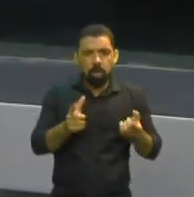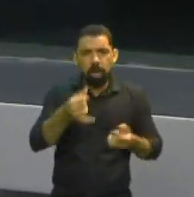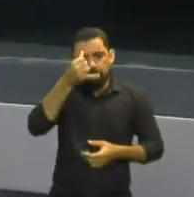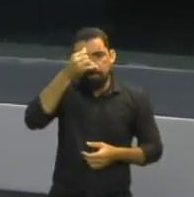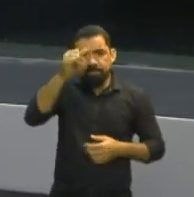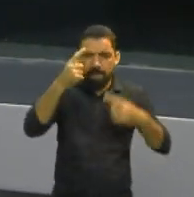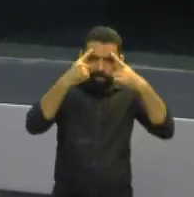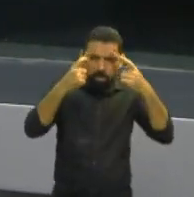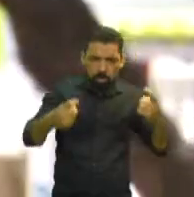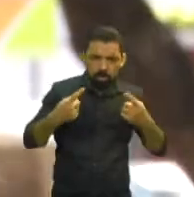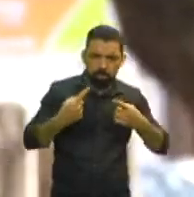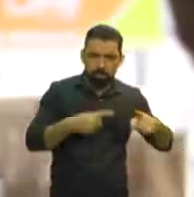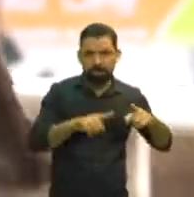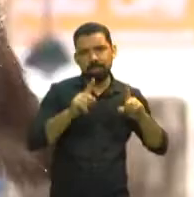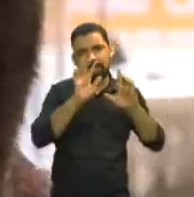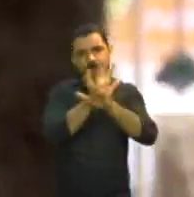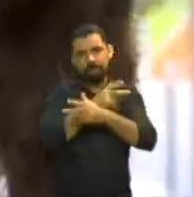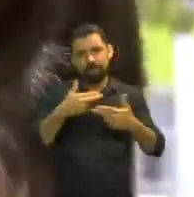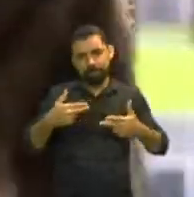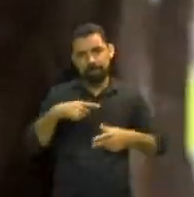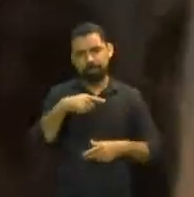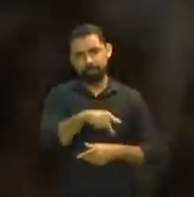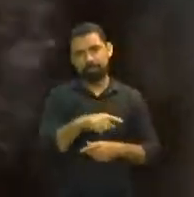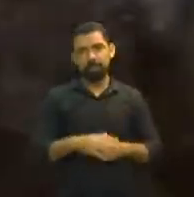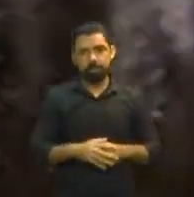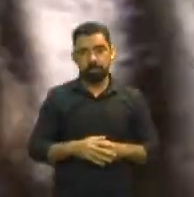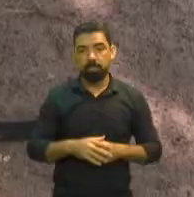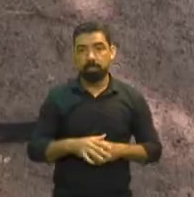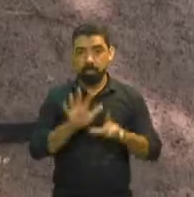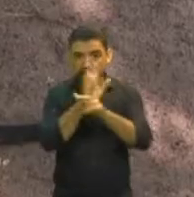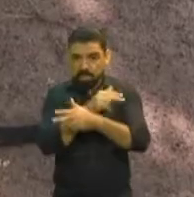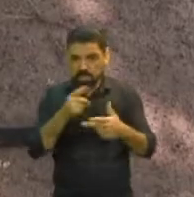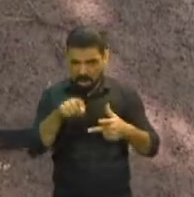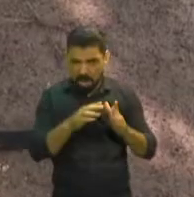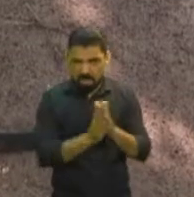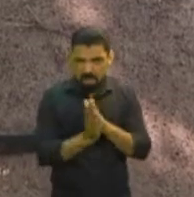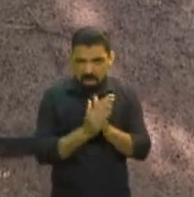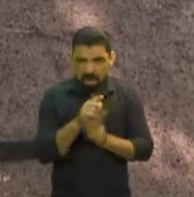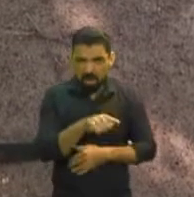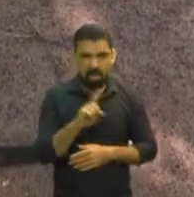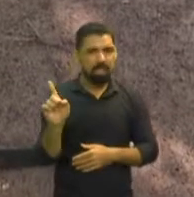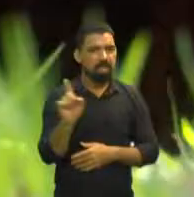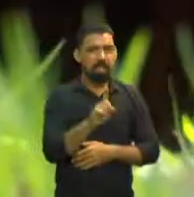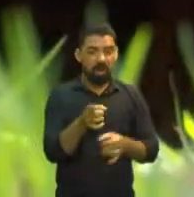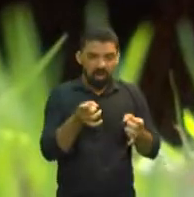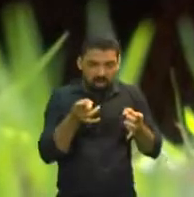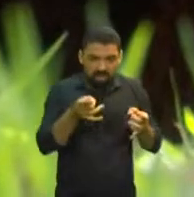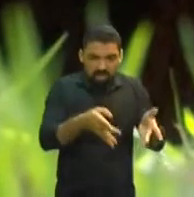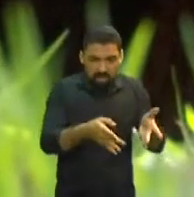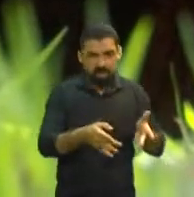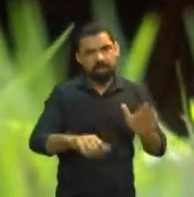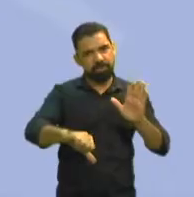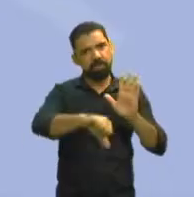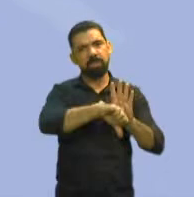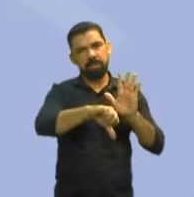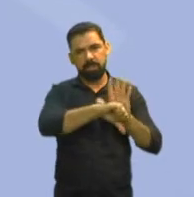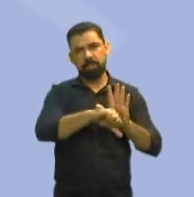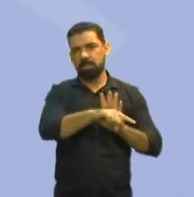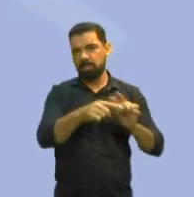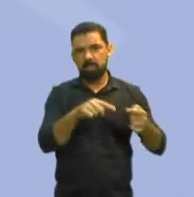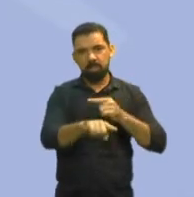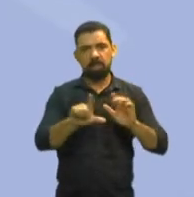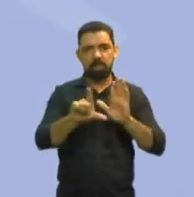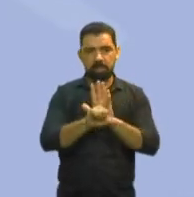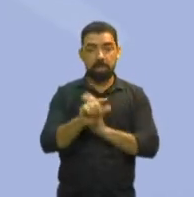animais domésticos. Animais não são brinquedos. Abandoná-los é crime, segundo a Constituição Federal. Esta